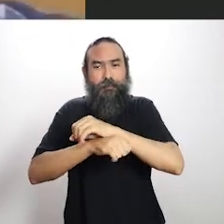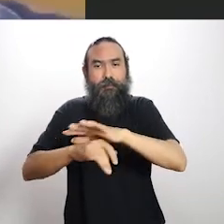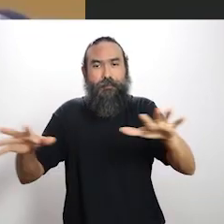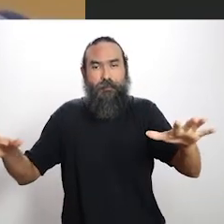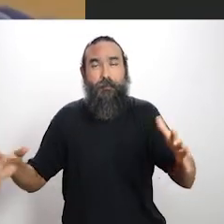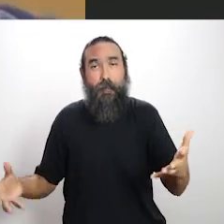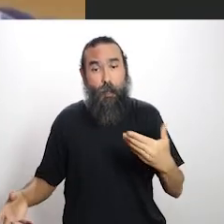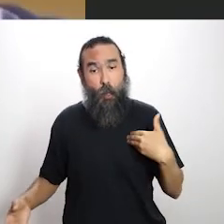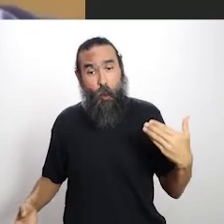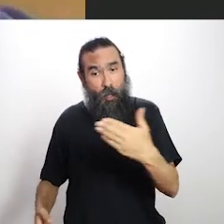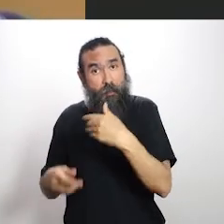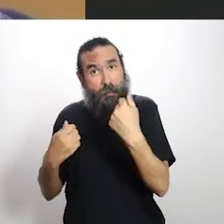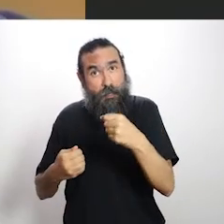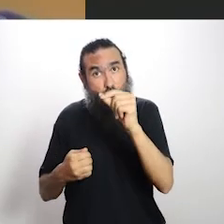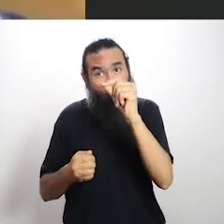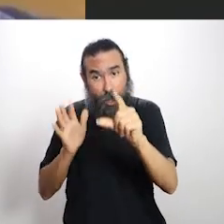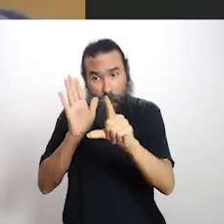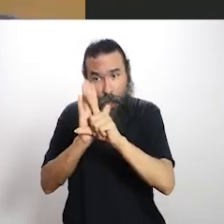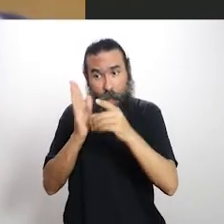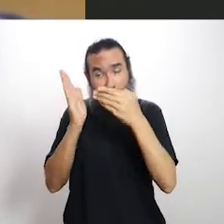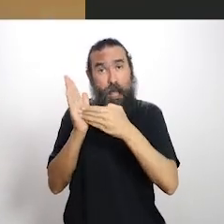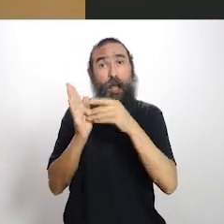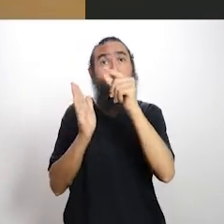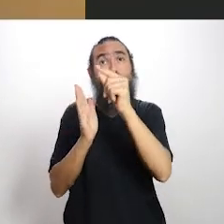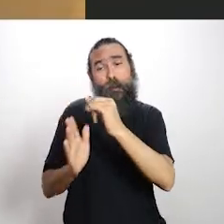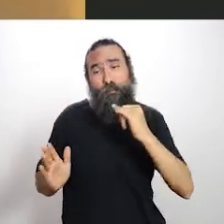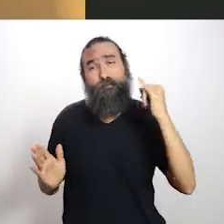dado muito positivo uma luz